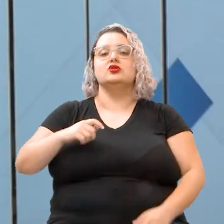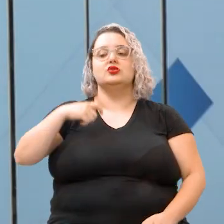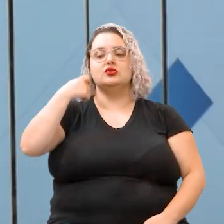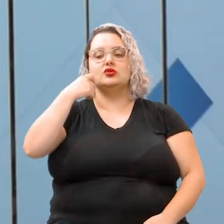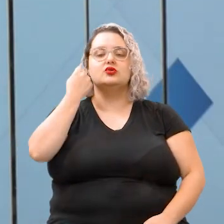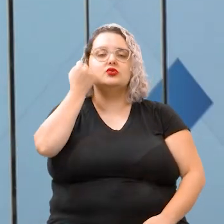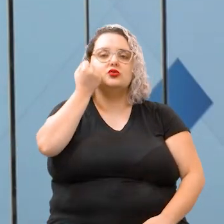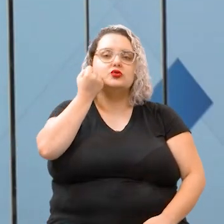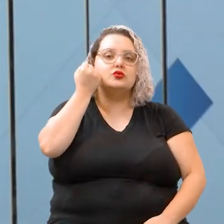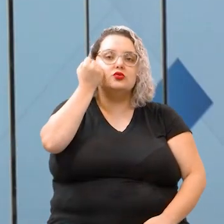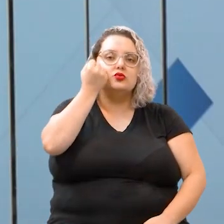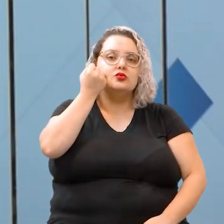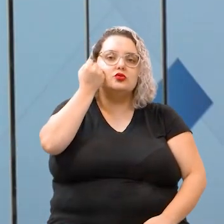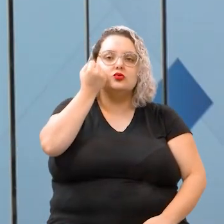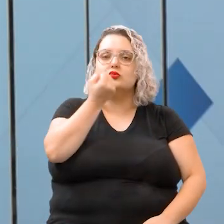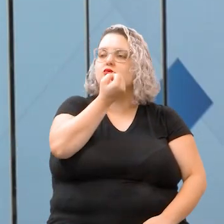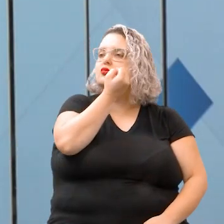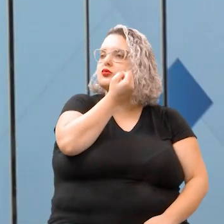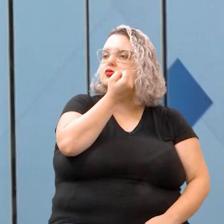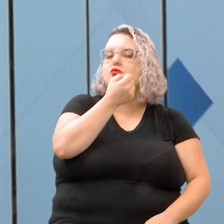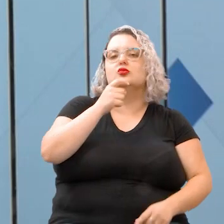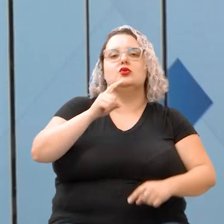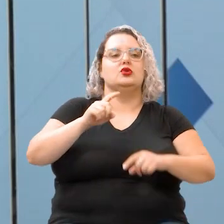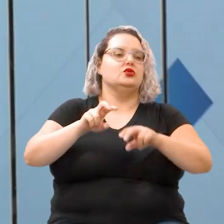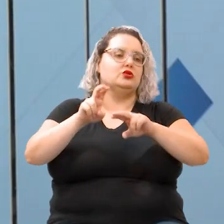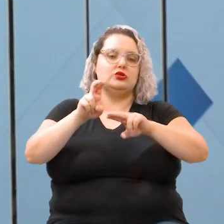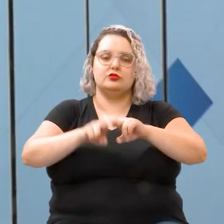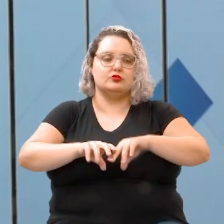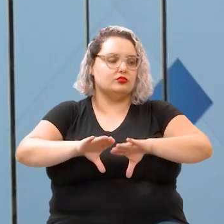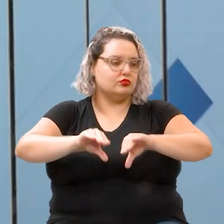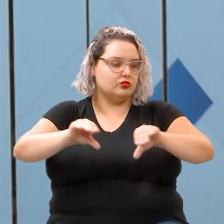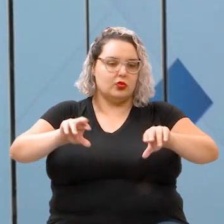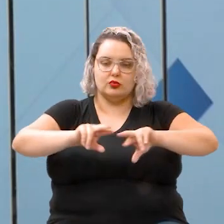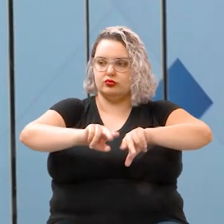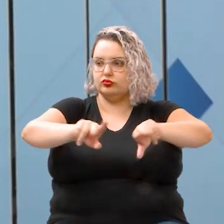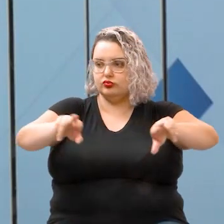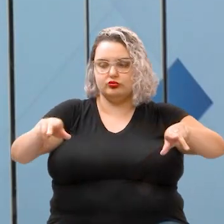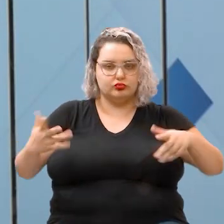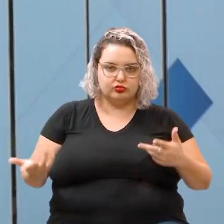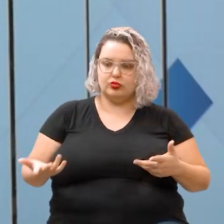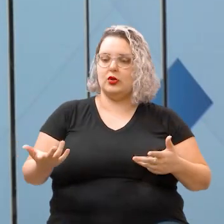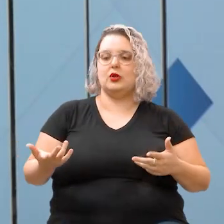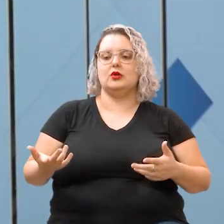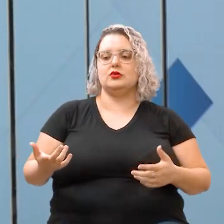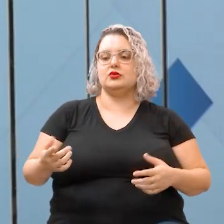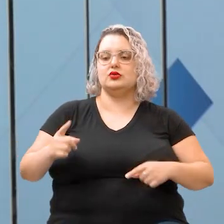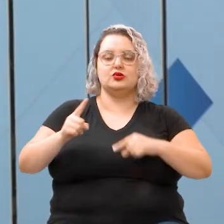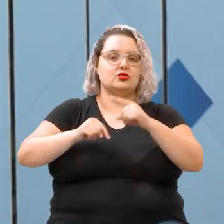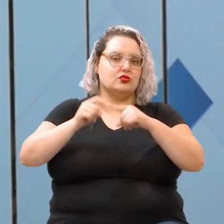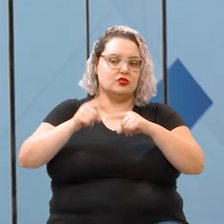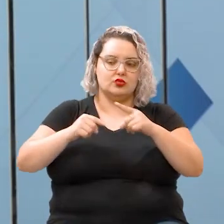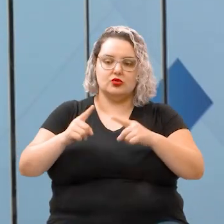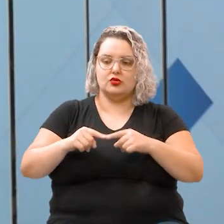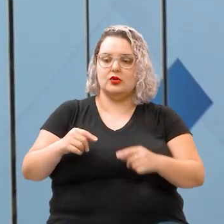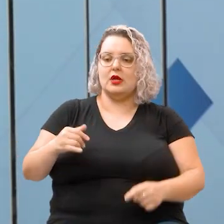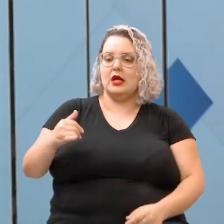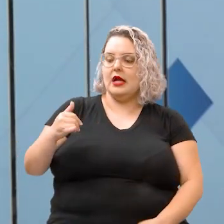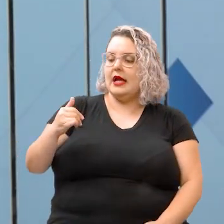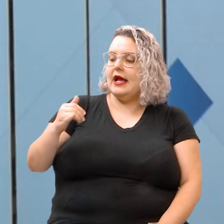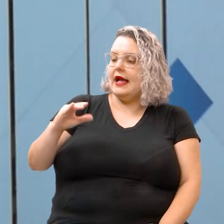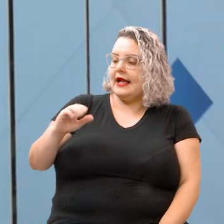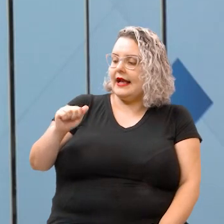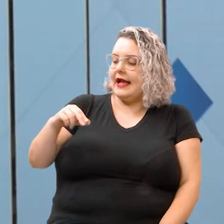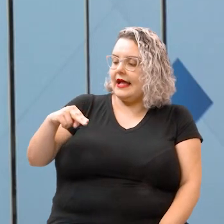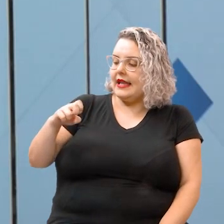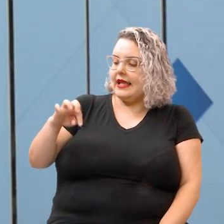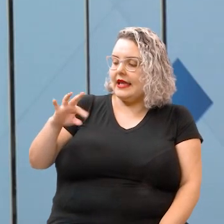de ultrassom, de mobiliário, de aparelhos, desde canetas de alta